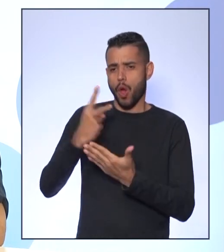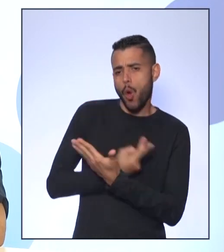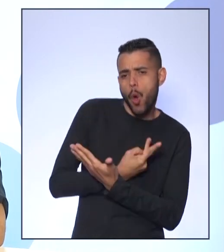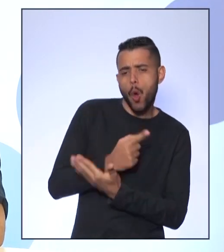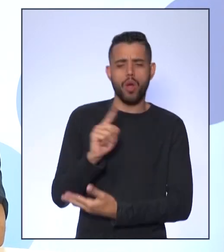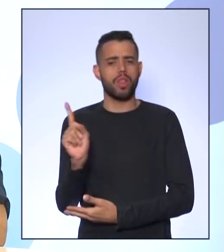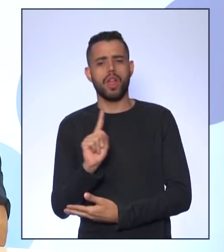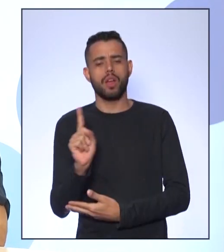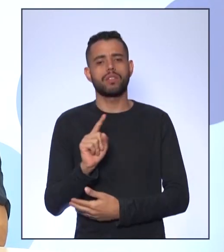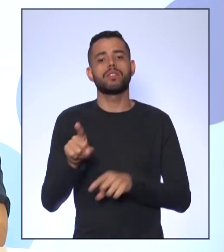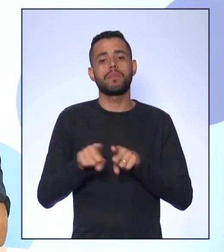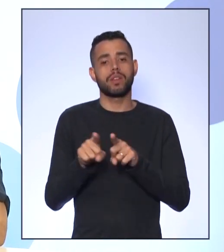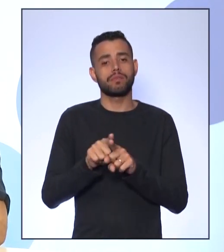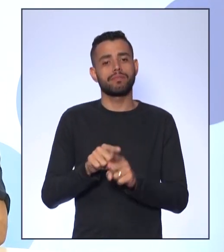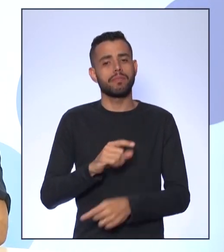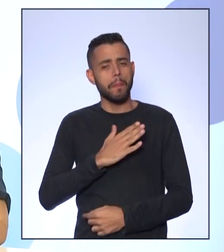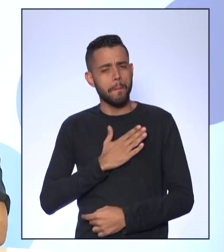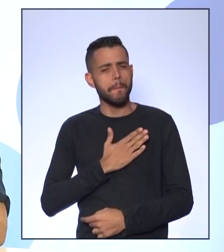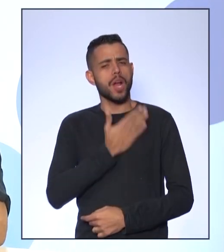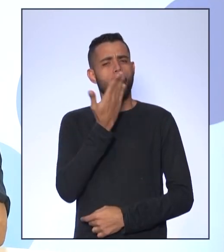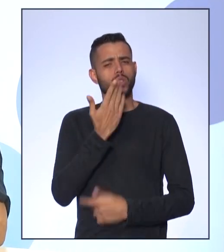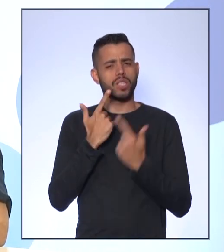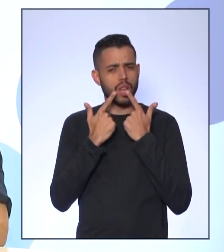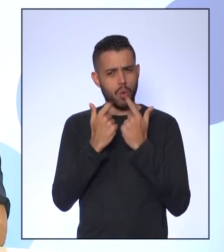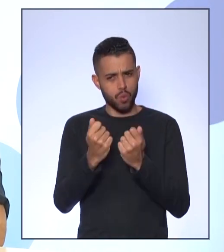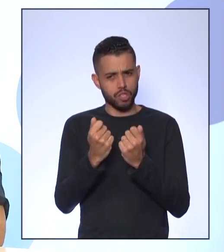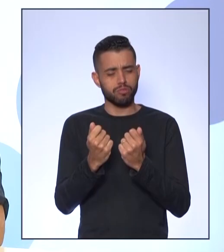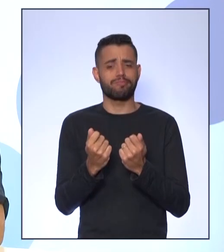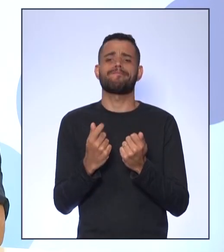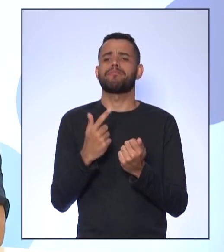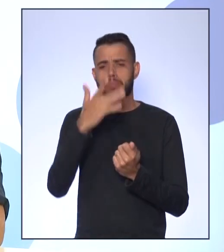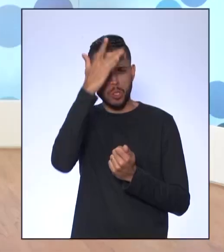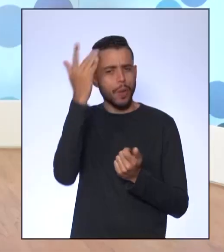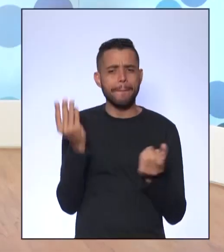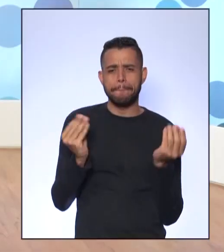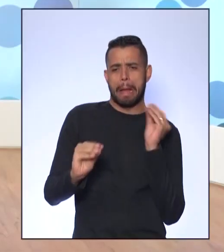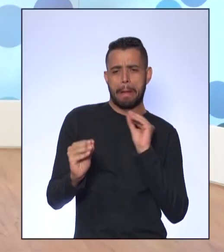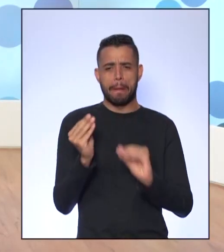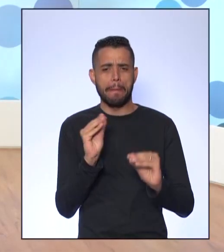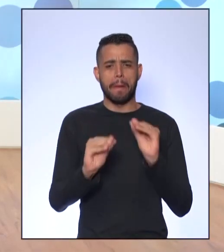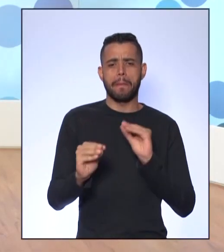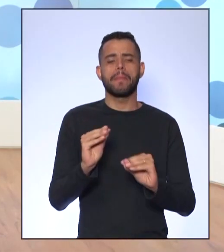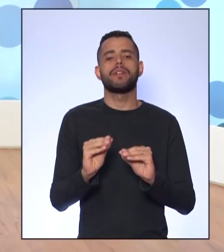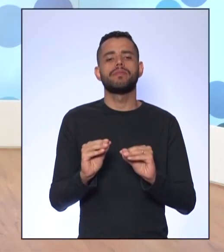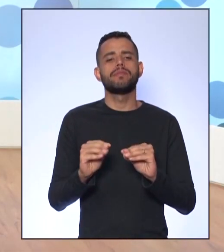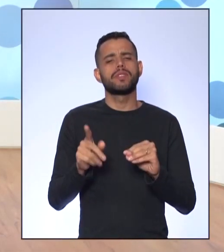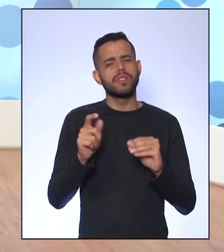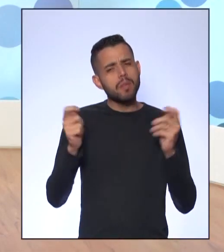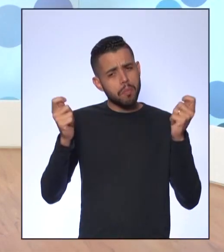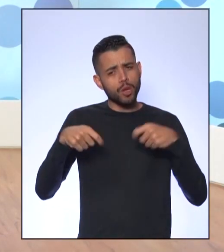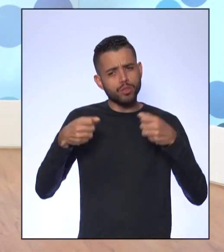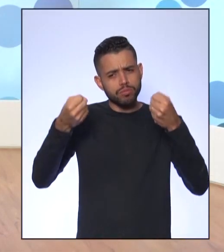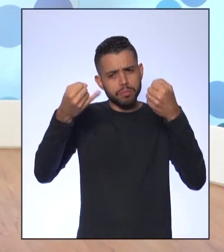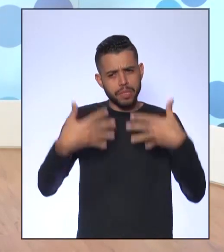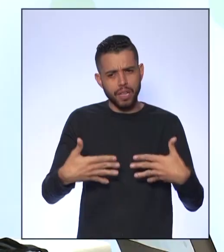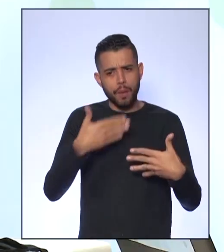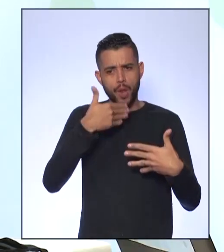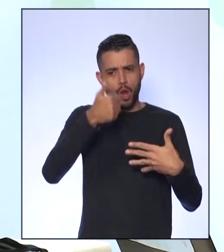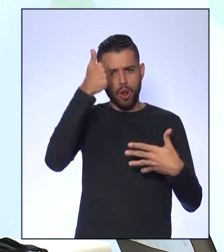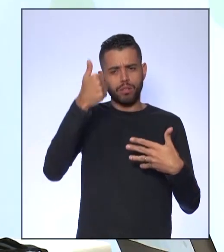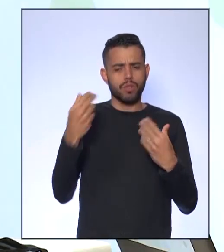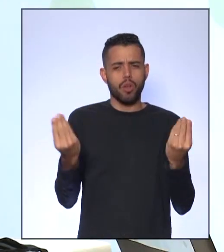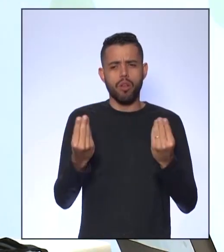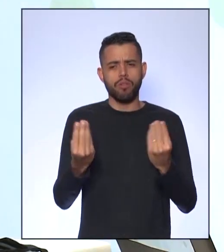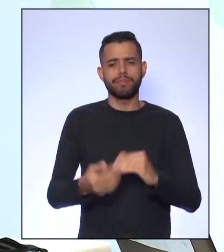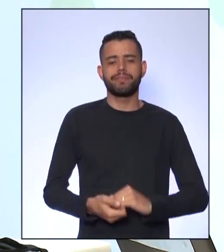palavra preconceito linguístico apareceu bastante. Então, professora, a senhora poderia ilustrar isso para a gente, poderia explicar para a gente isso?